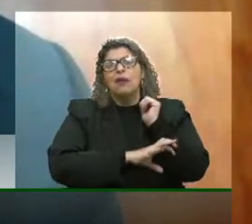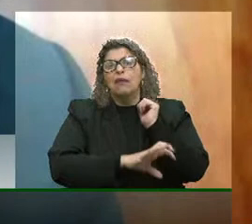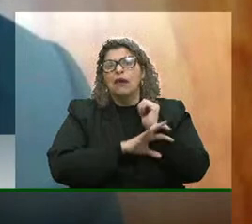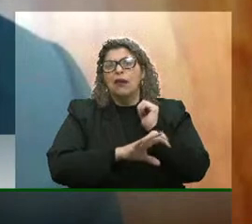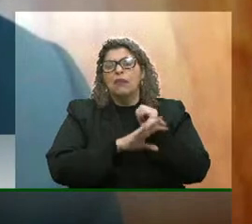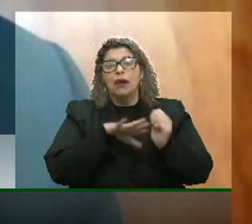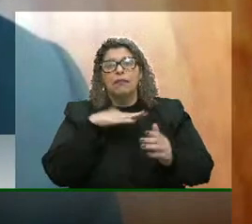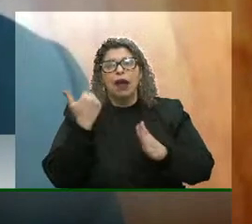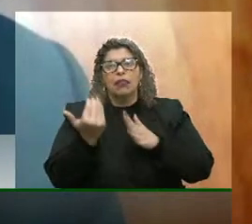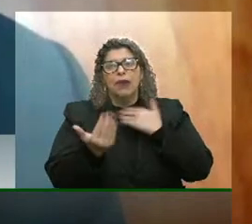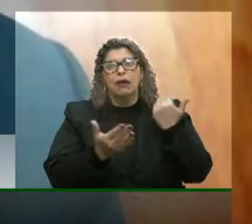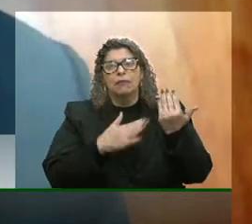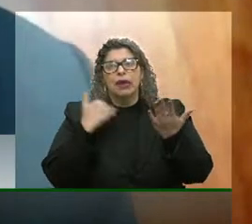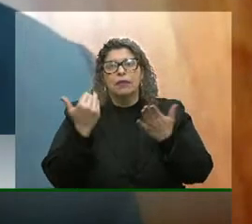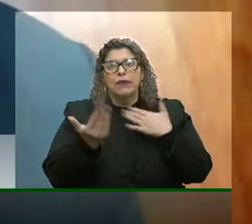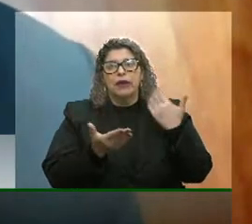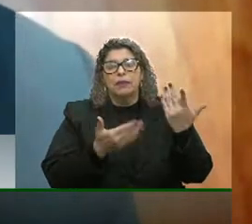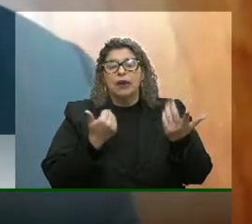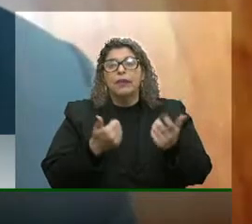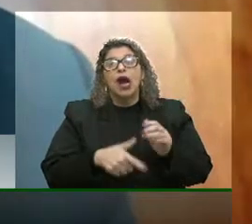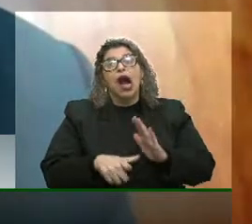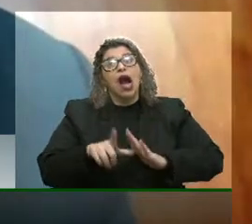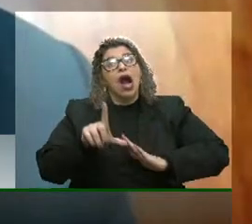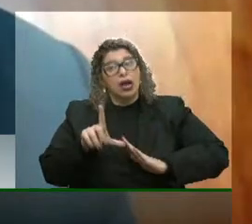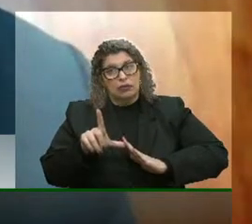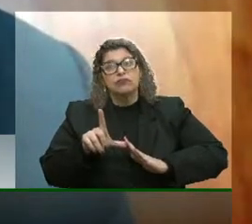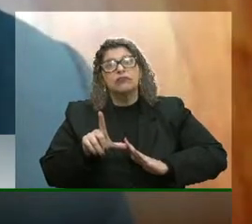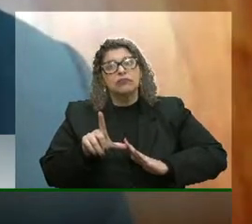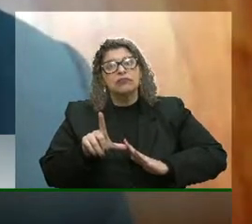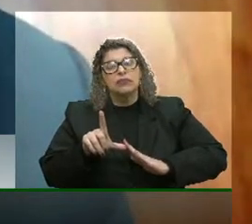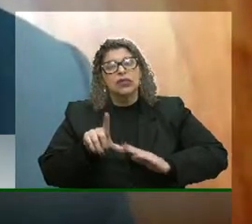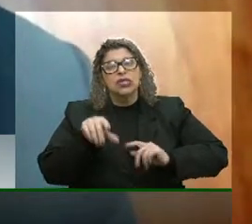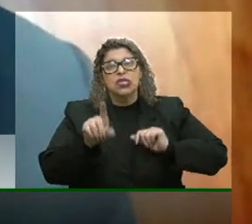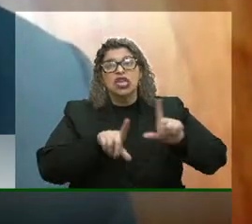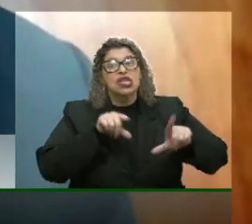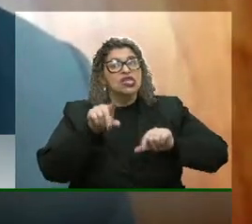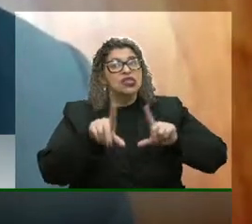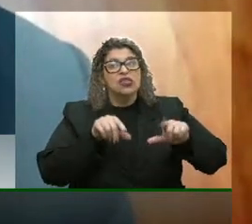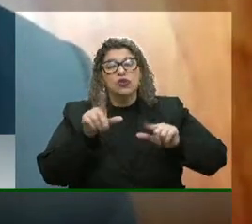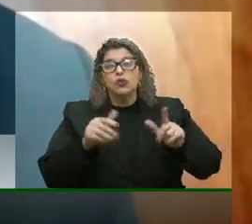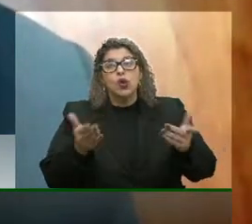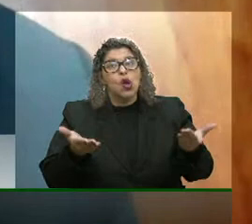Porque antes de nós chegarmos a esse decisão final,